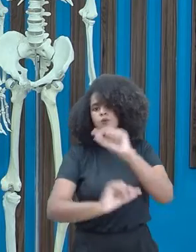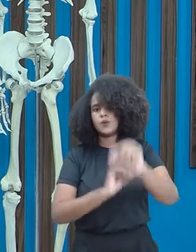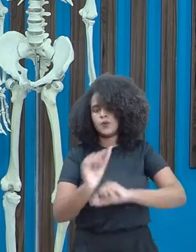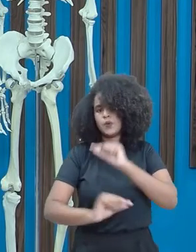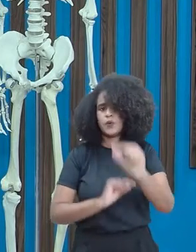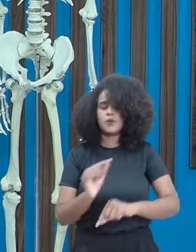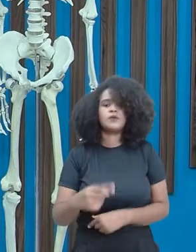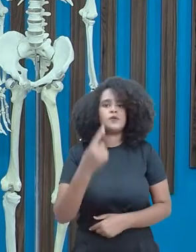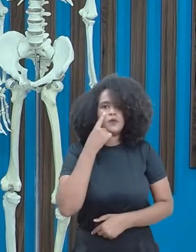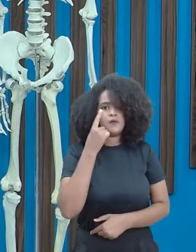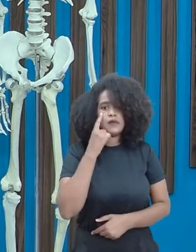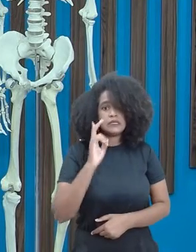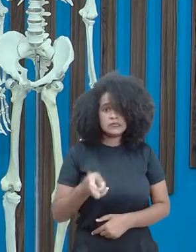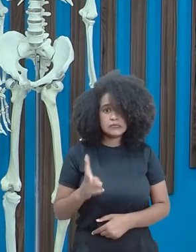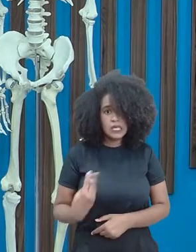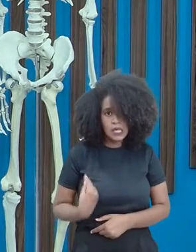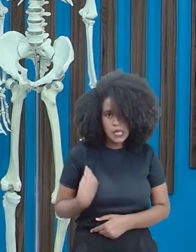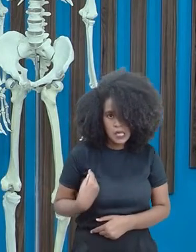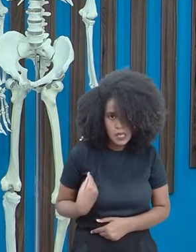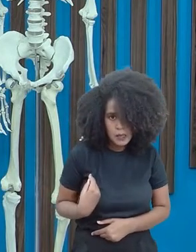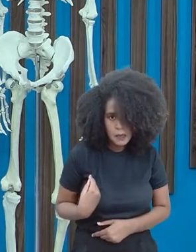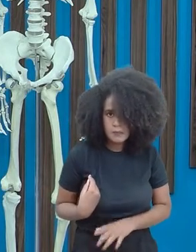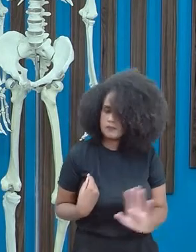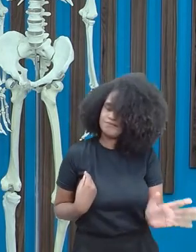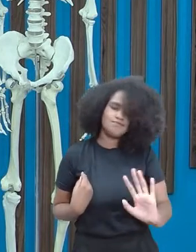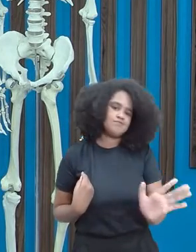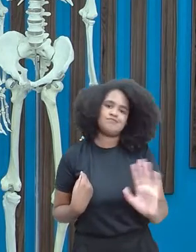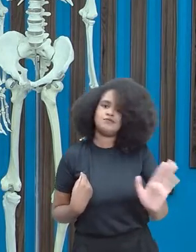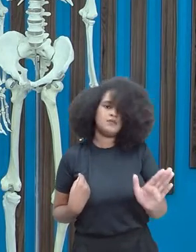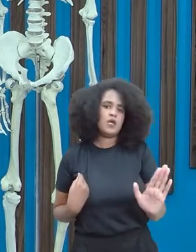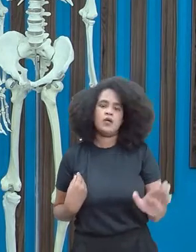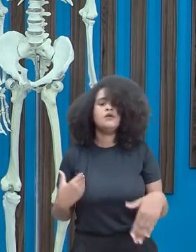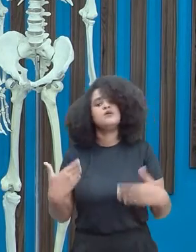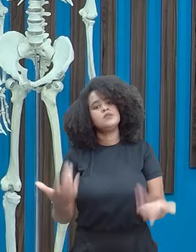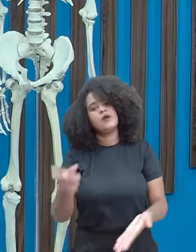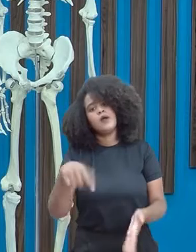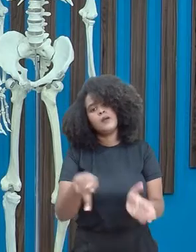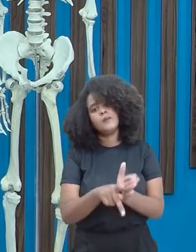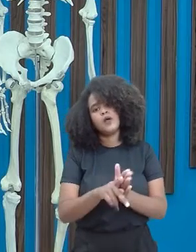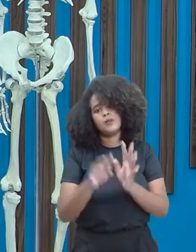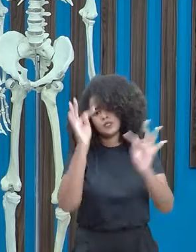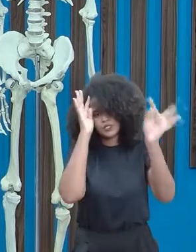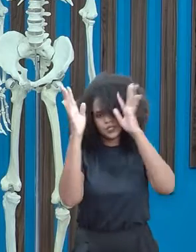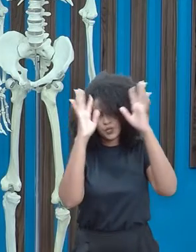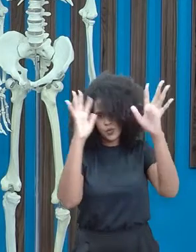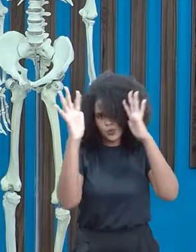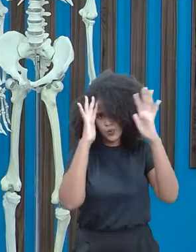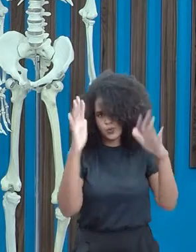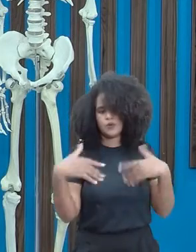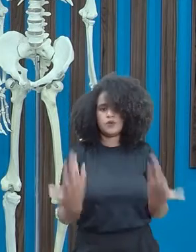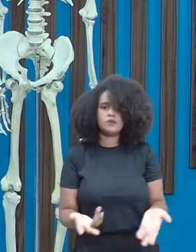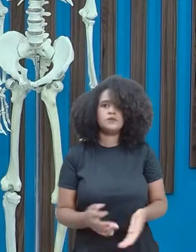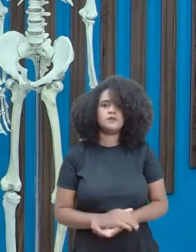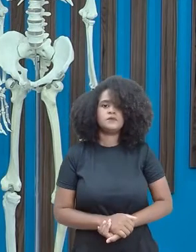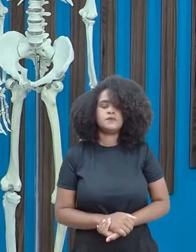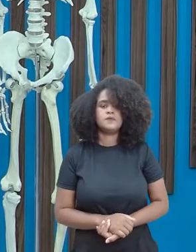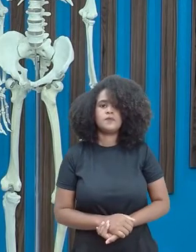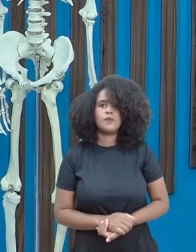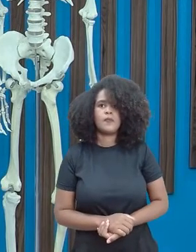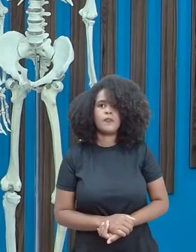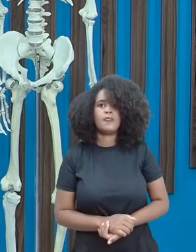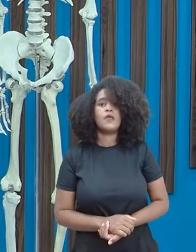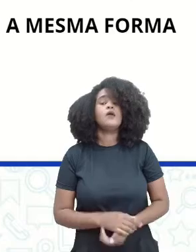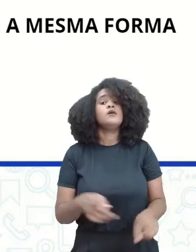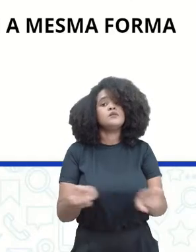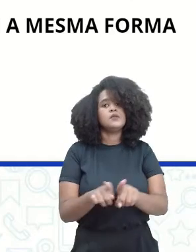sempre existiram. Então, seria aí os primeiros pensamentos em relação aí ao transformismo. Qual é o